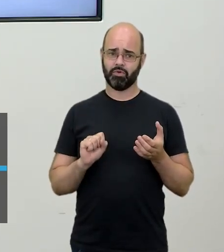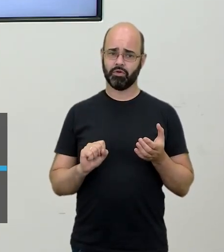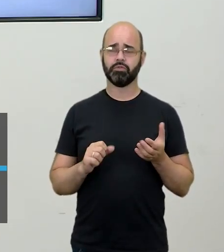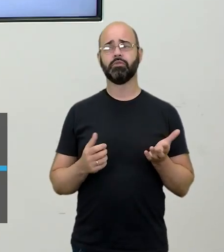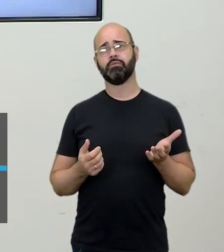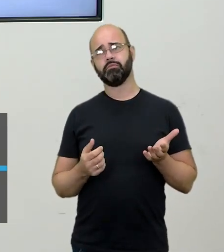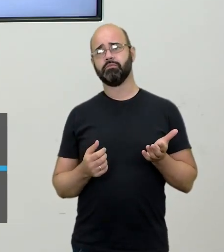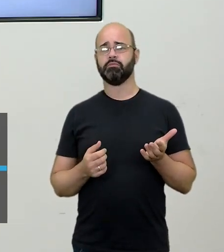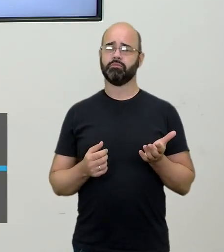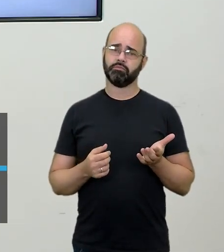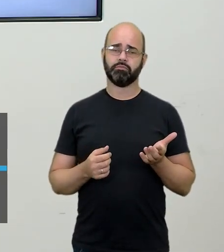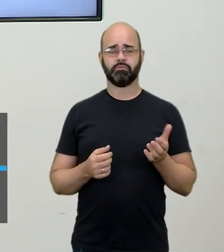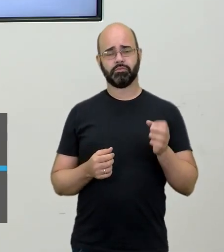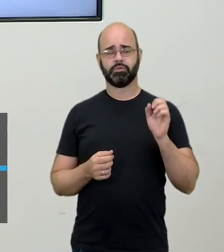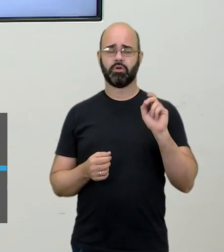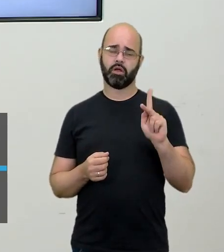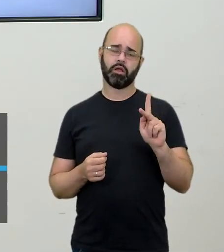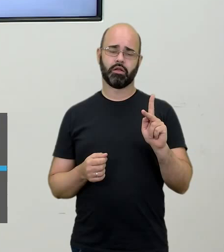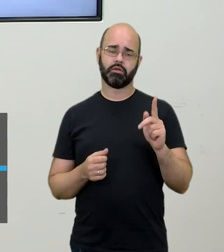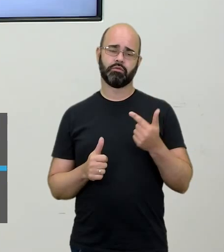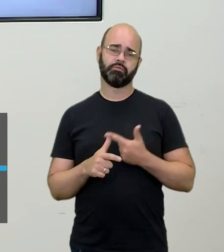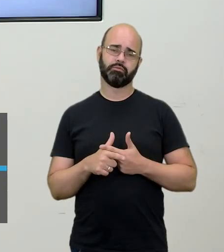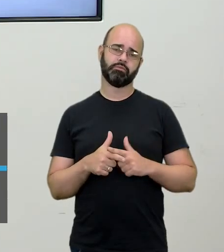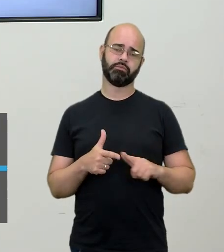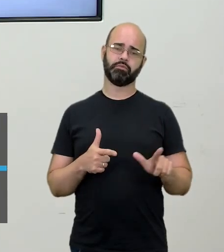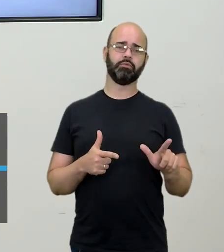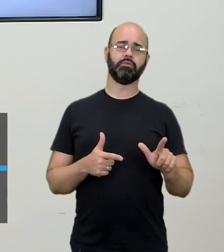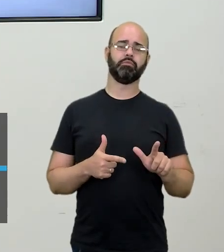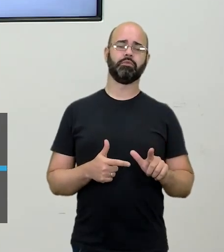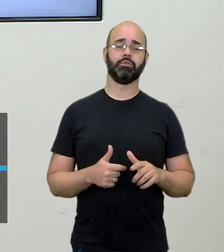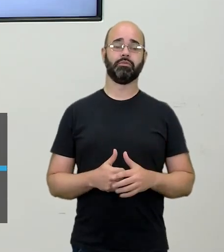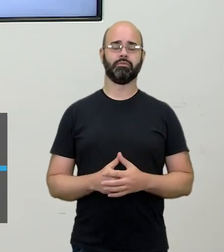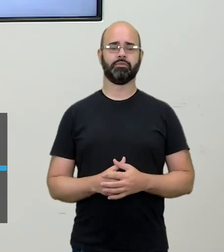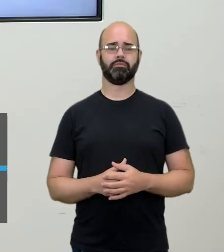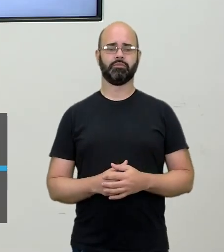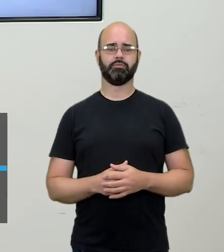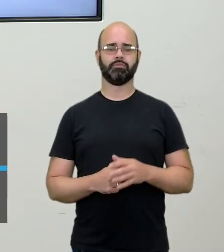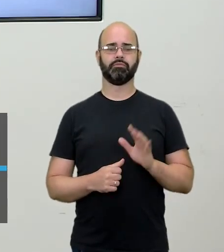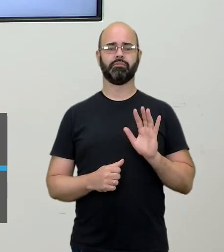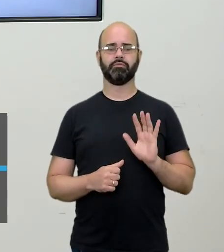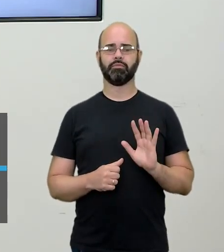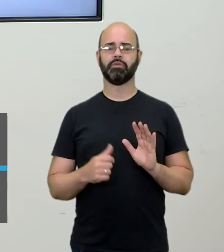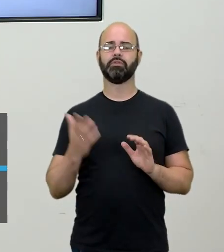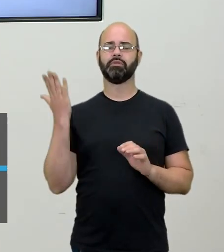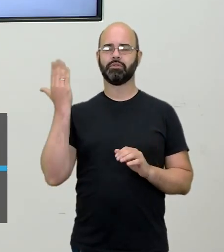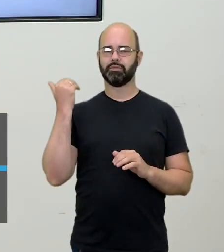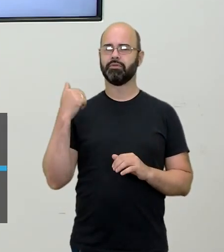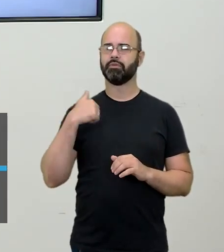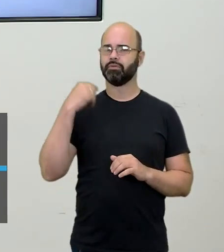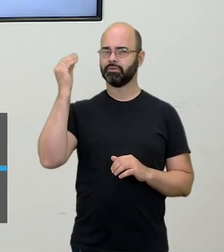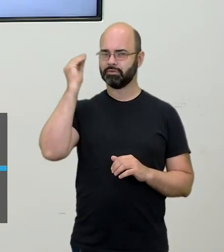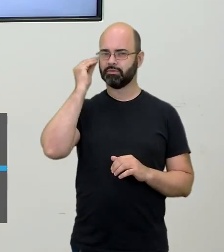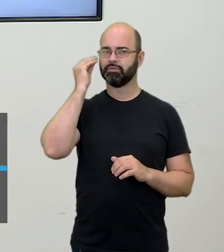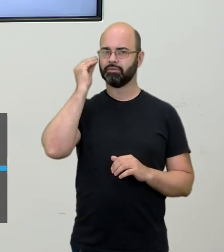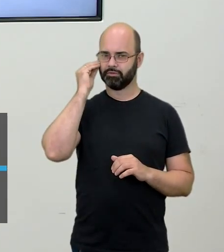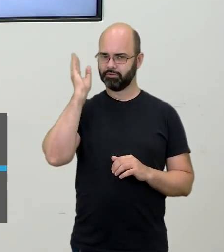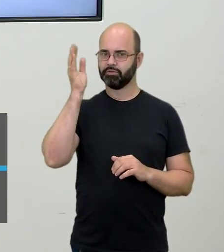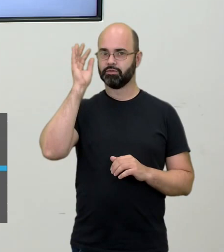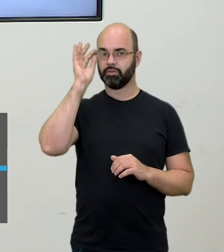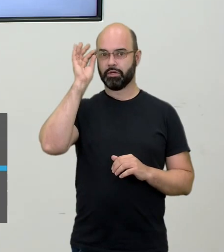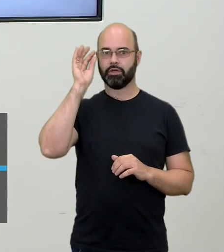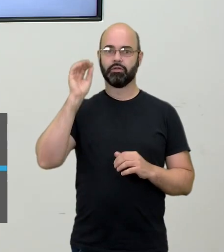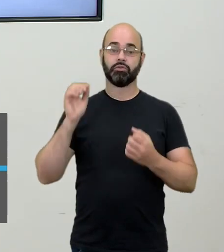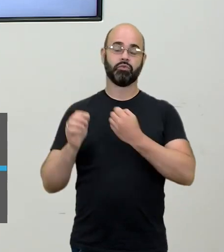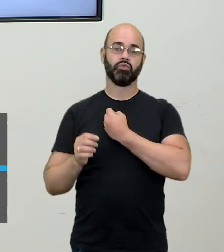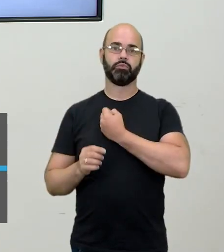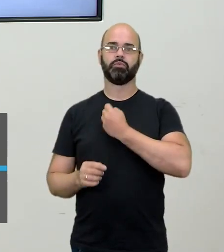até pode, sem muitos problemas. Mas em algum momento, eu já testei isso aí, como são muitos números, você